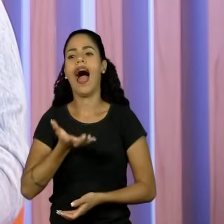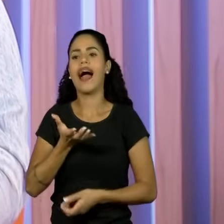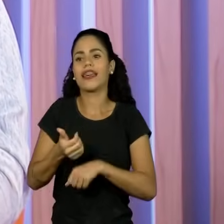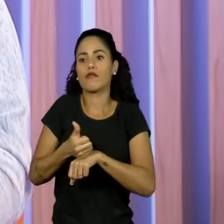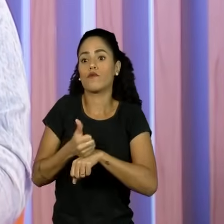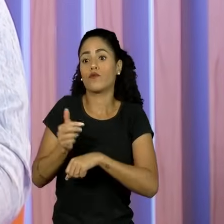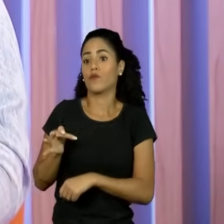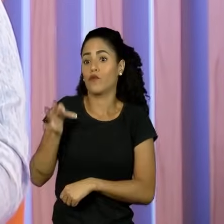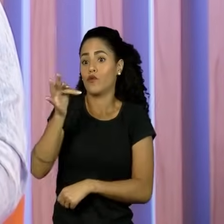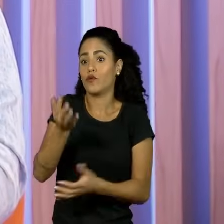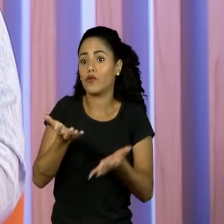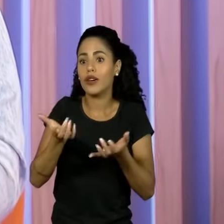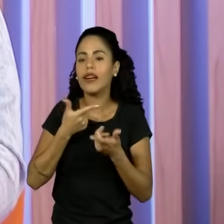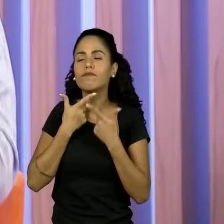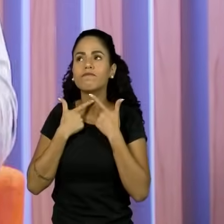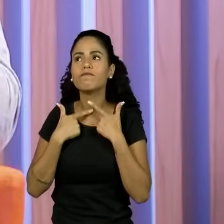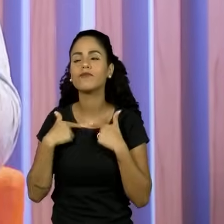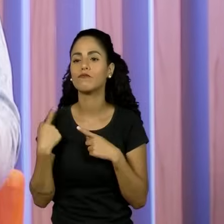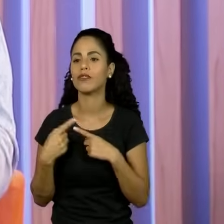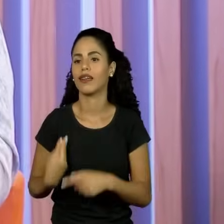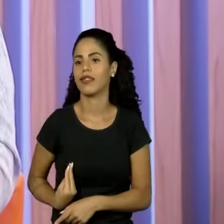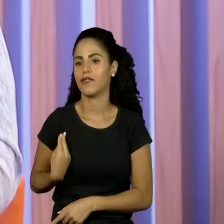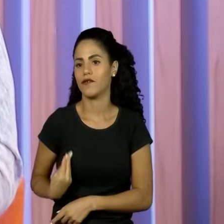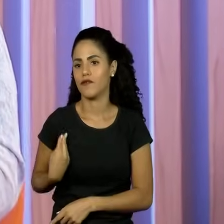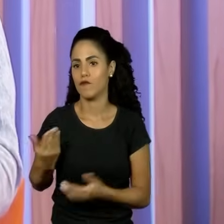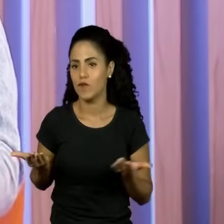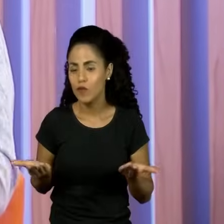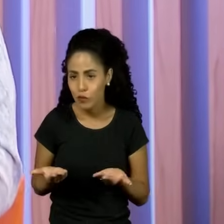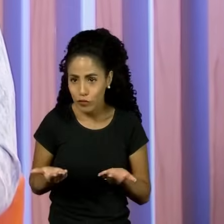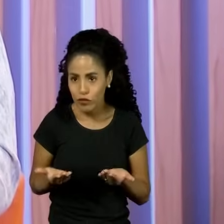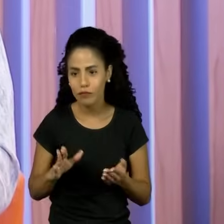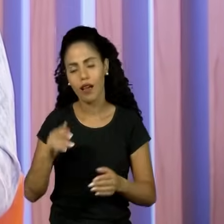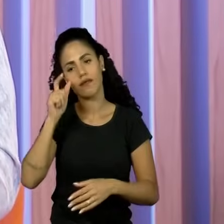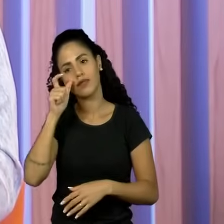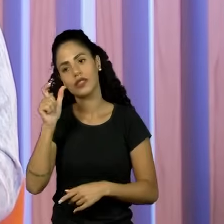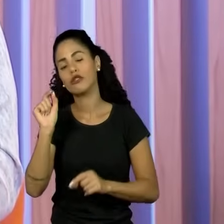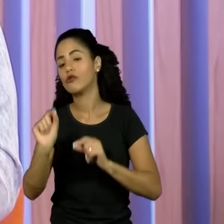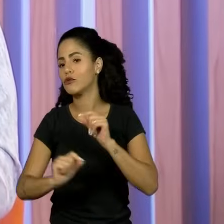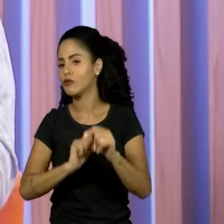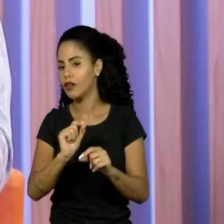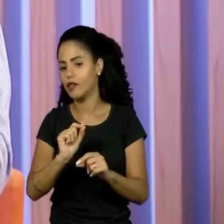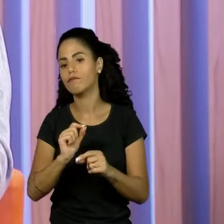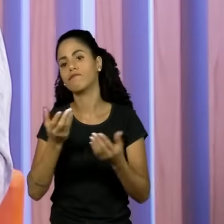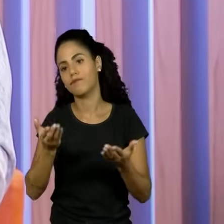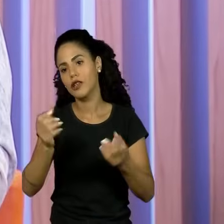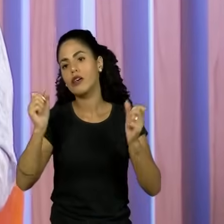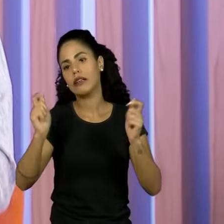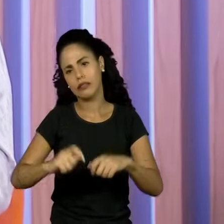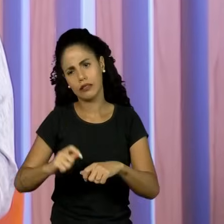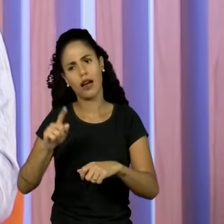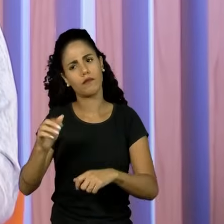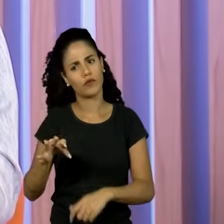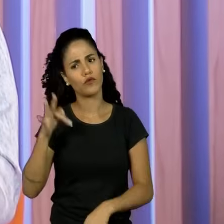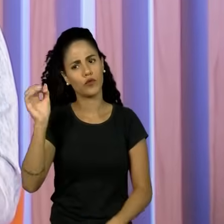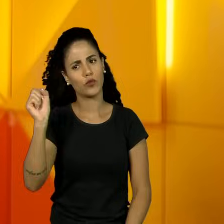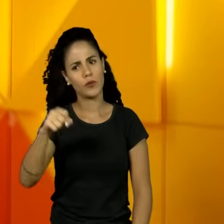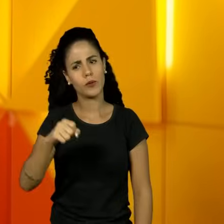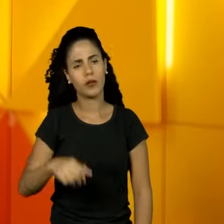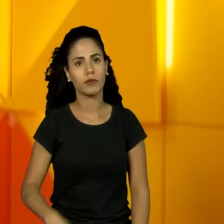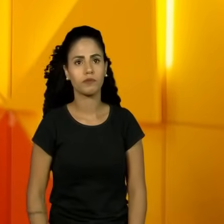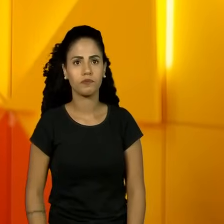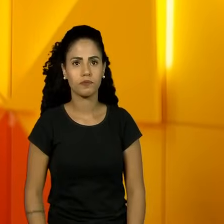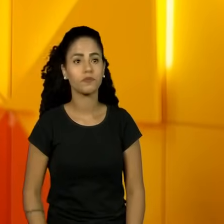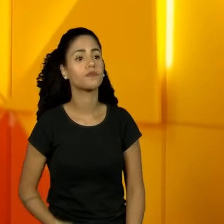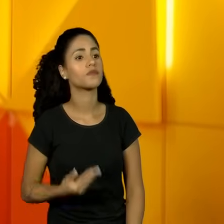ele deseja, porque é o que ele vive, né? O que ele está vendo hoje. E é interessante pensar que essa pode ser uma possibilidade no futuro. E